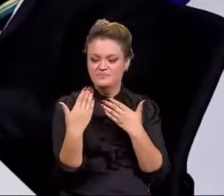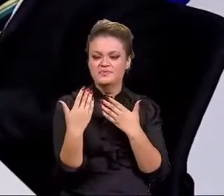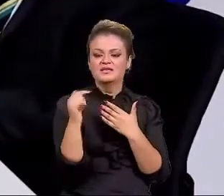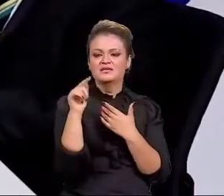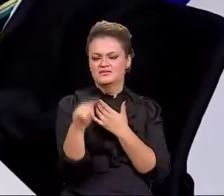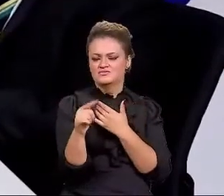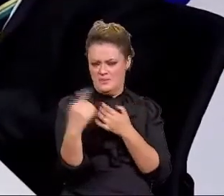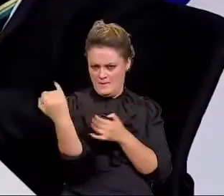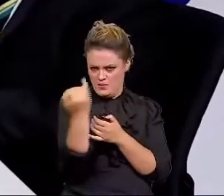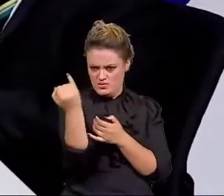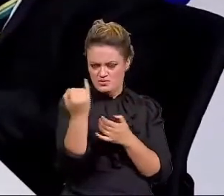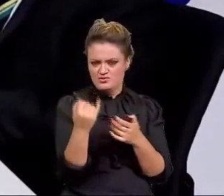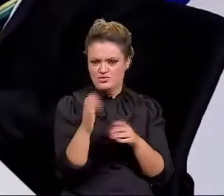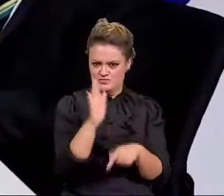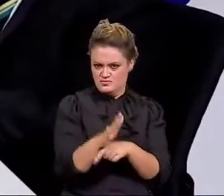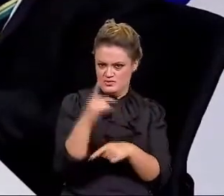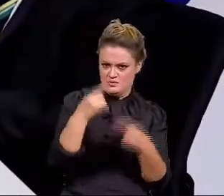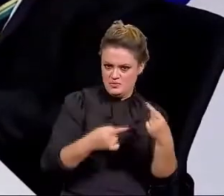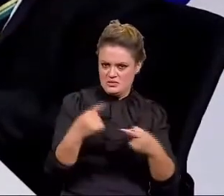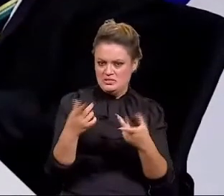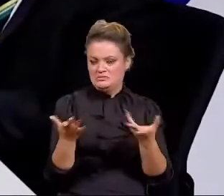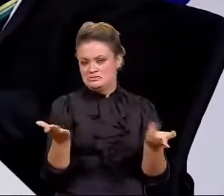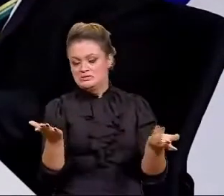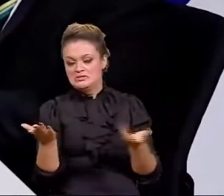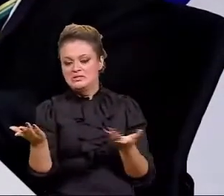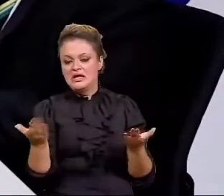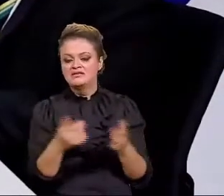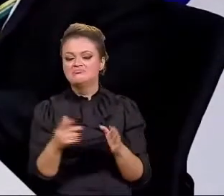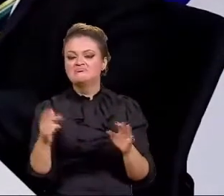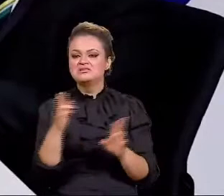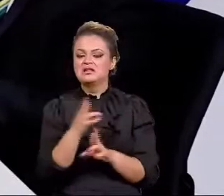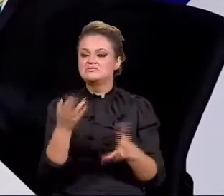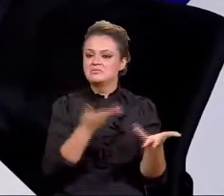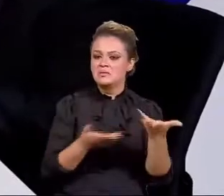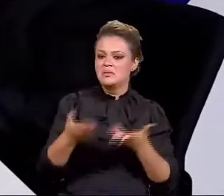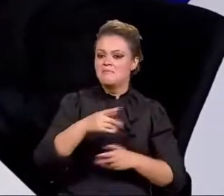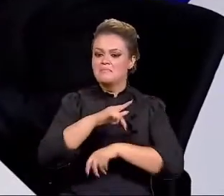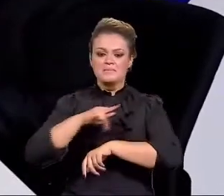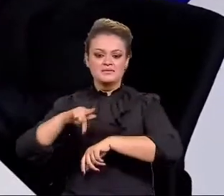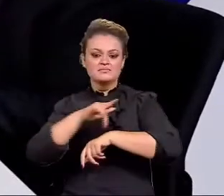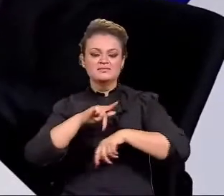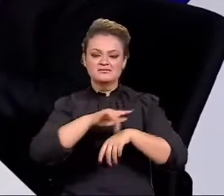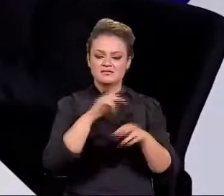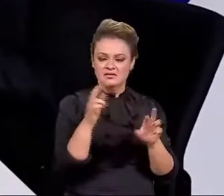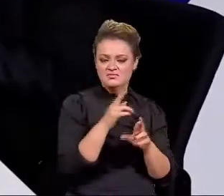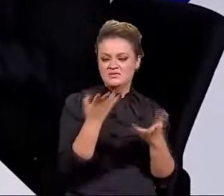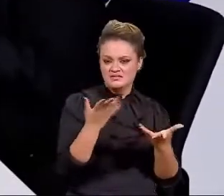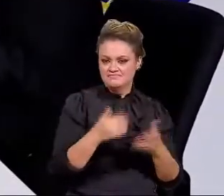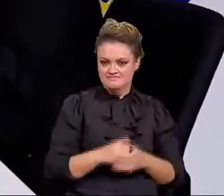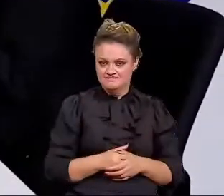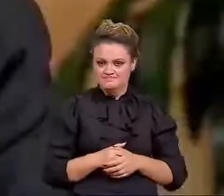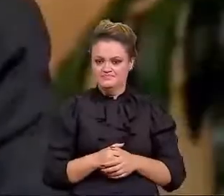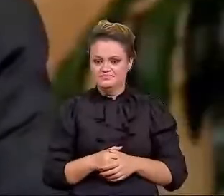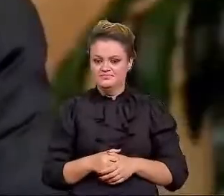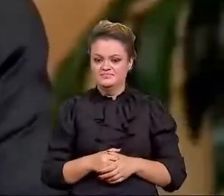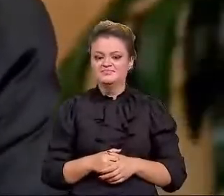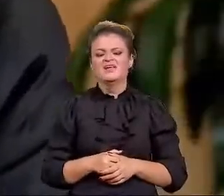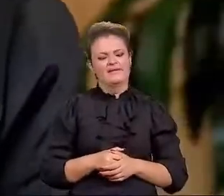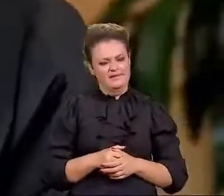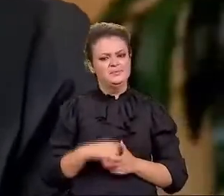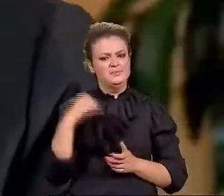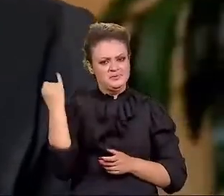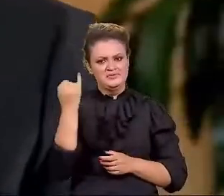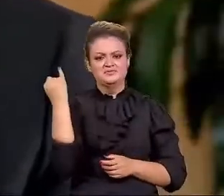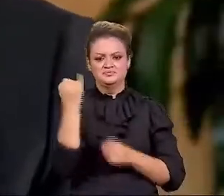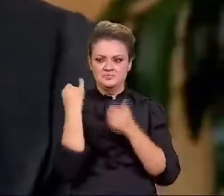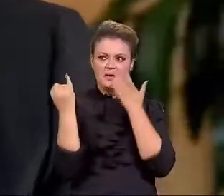no, nas relações de países, mas também vira uma coisa pessoal também? Faz a diferença. Faz a diferença porque a relação humana